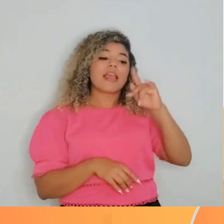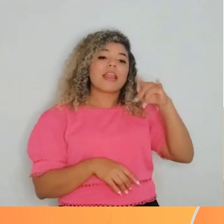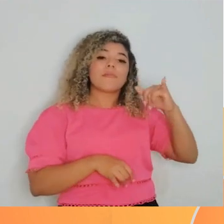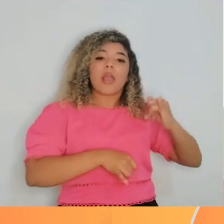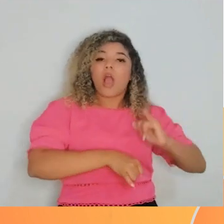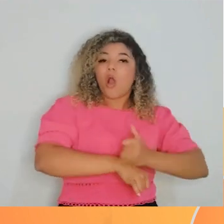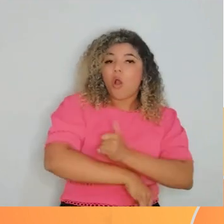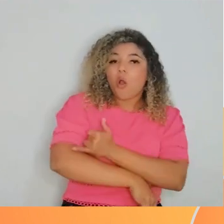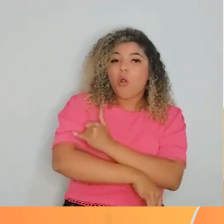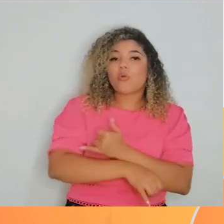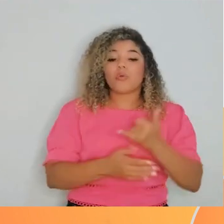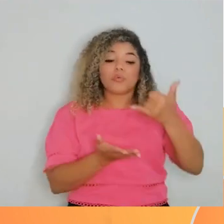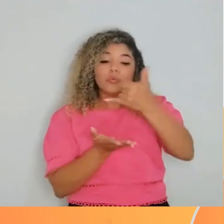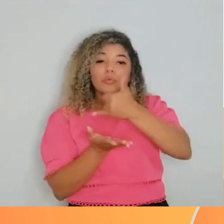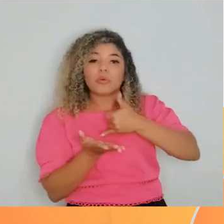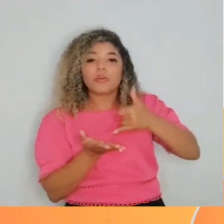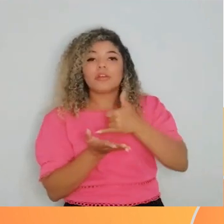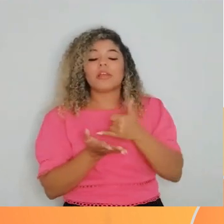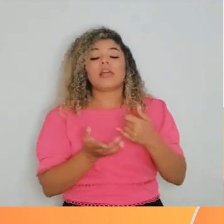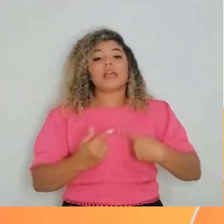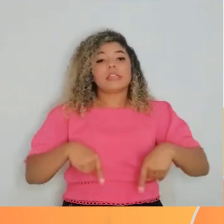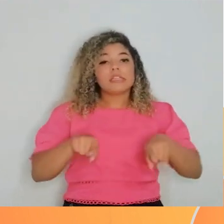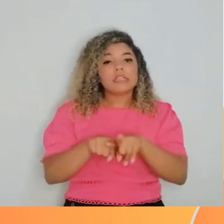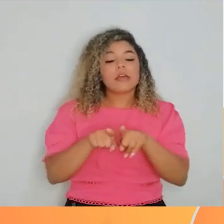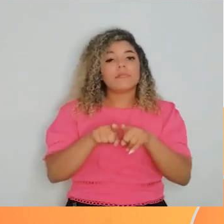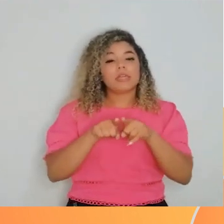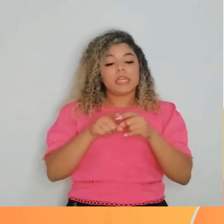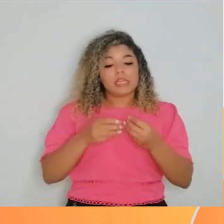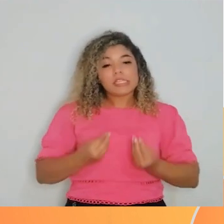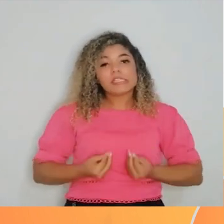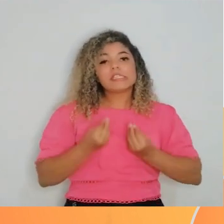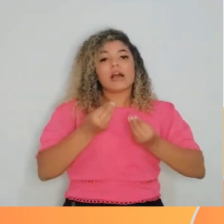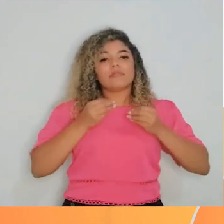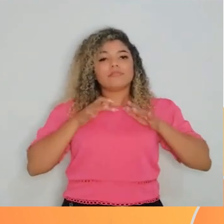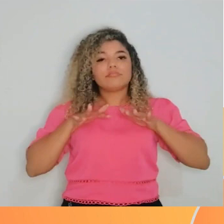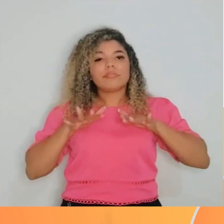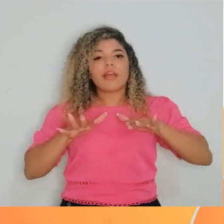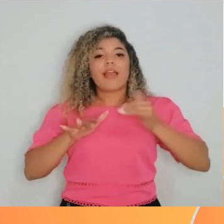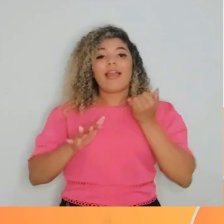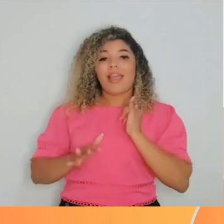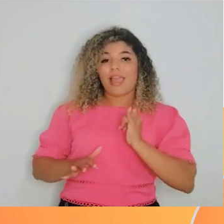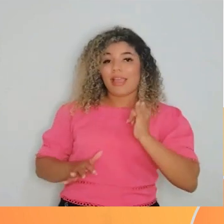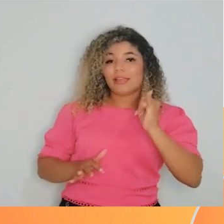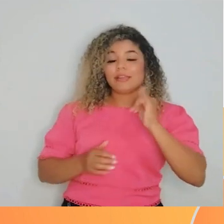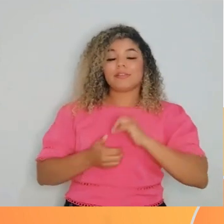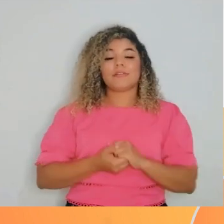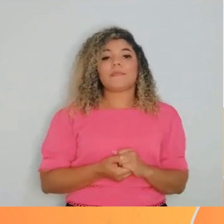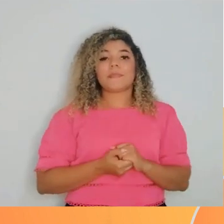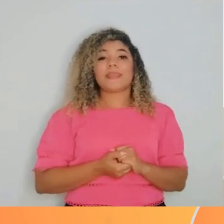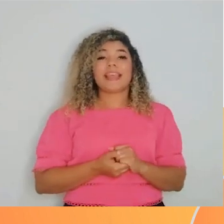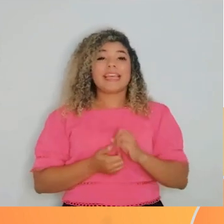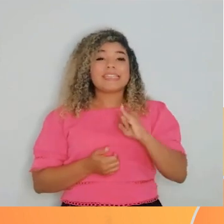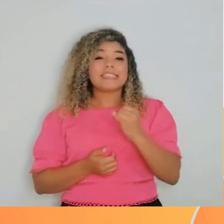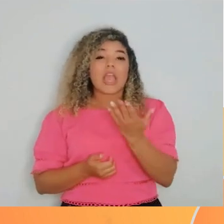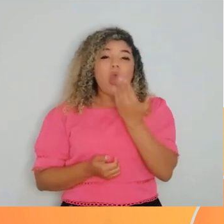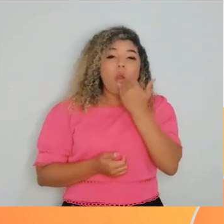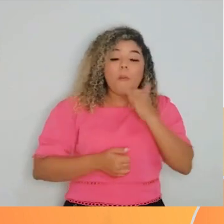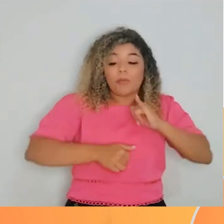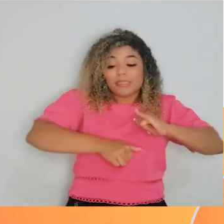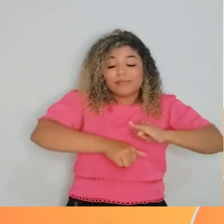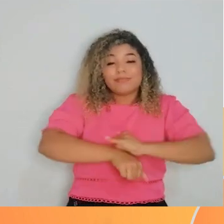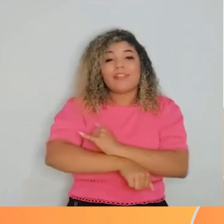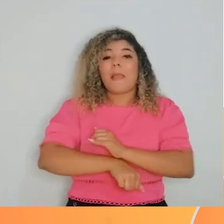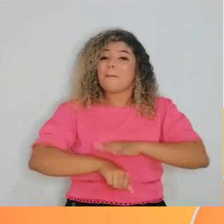as gorduras e os óleos. É uma fonte também de energia, uma fonte secundária de energia. O excesso de alimentos